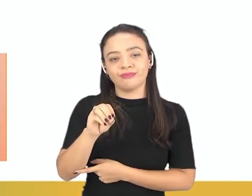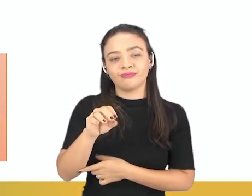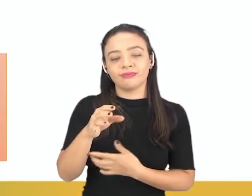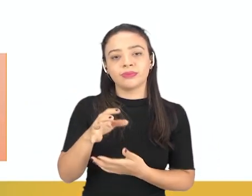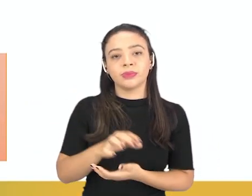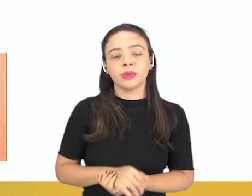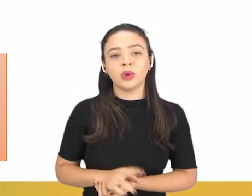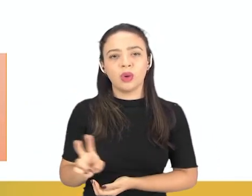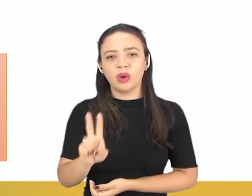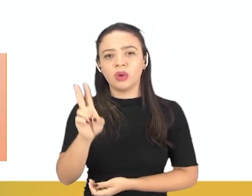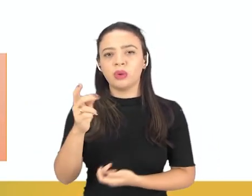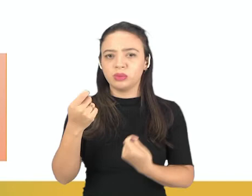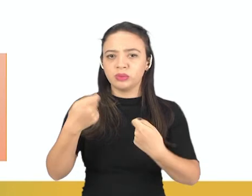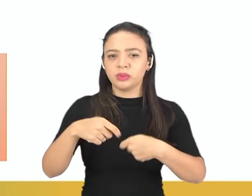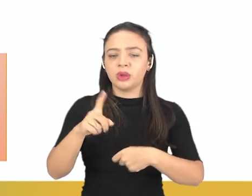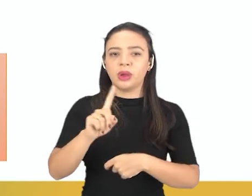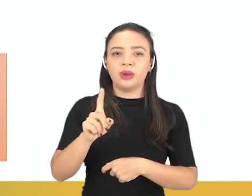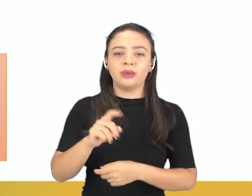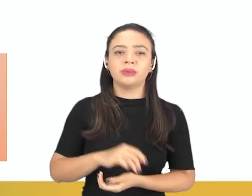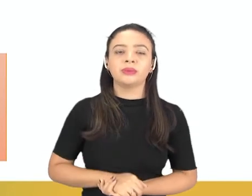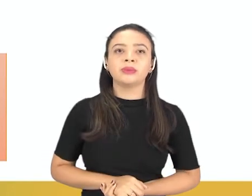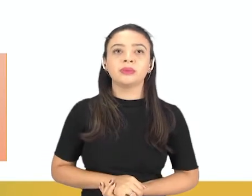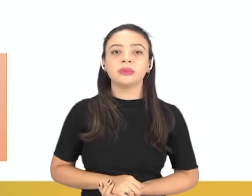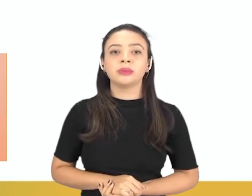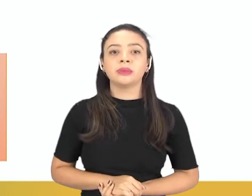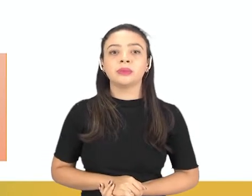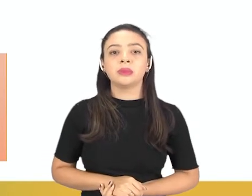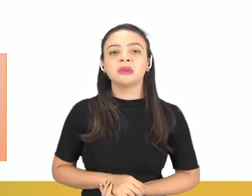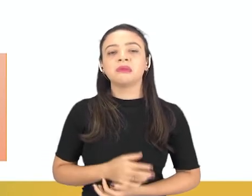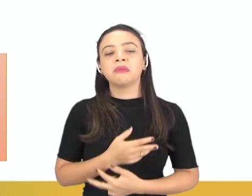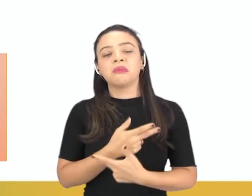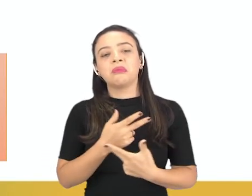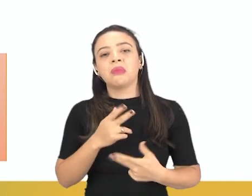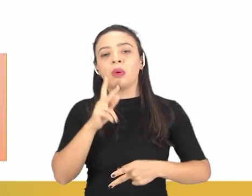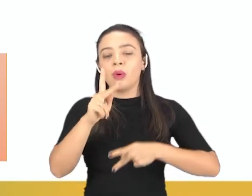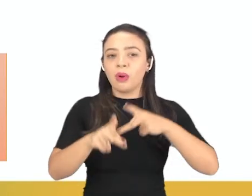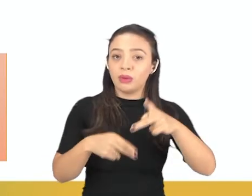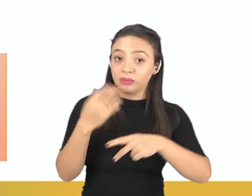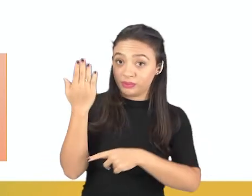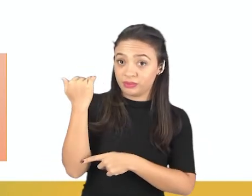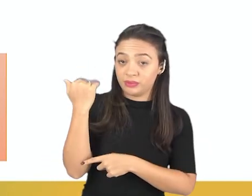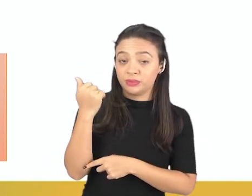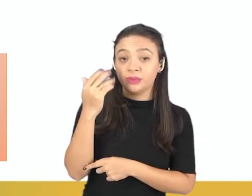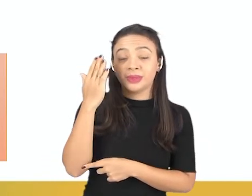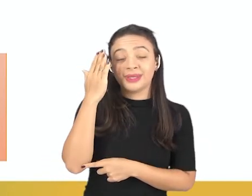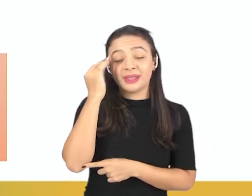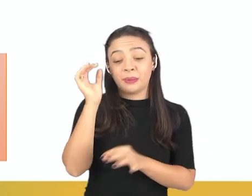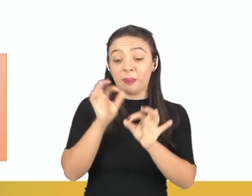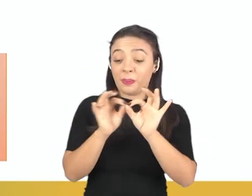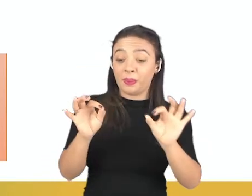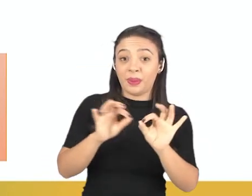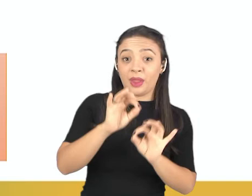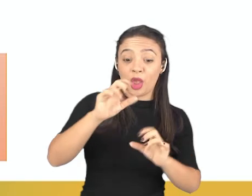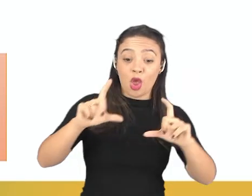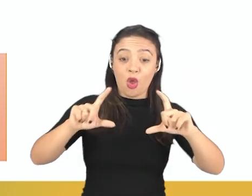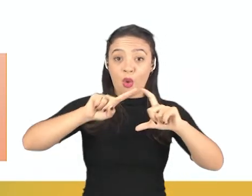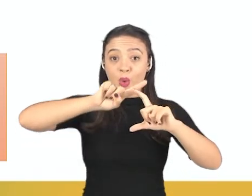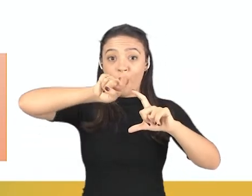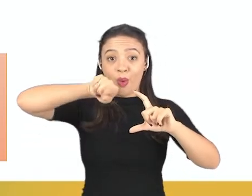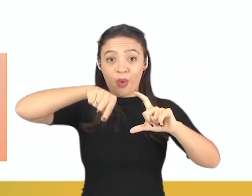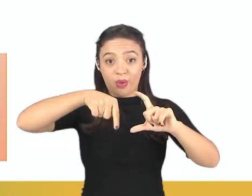só esse valor não é o suficiente muitos povos antigos quando mediram o comprimento de uma circunferência